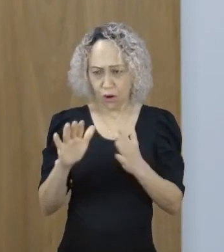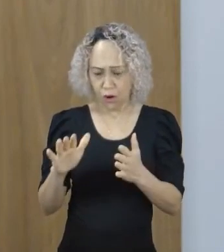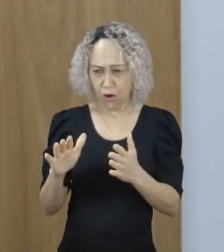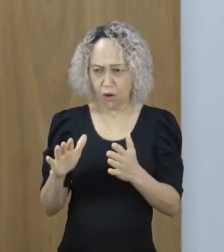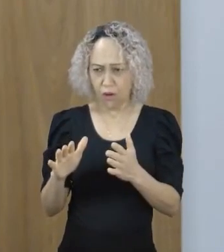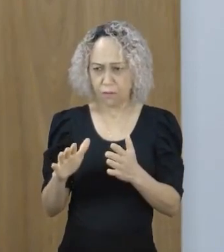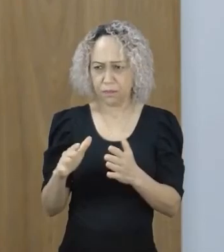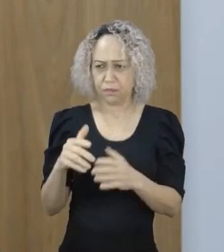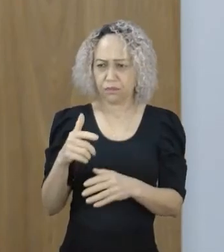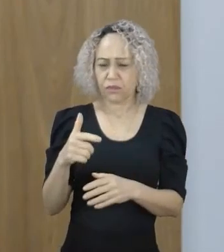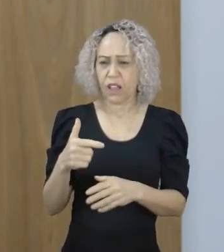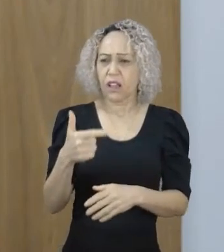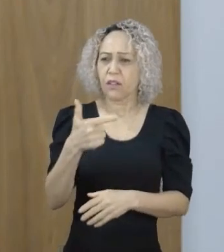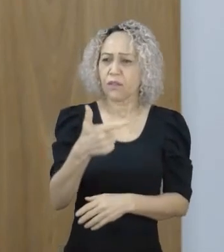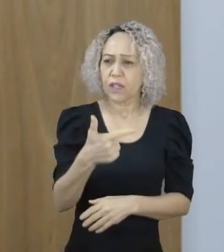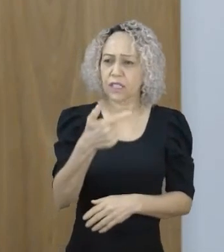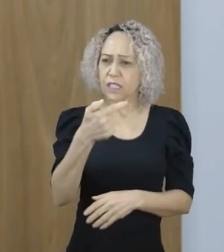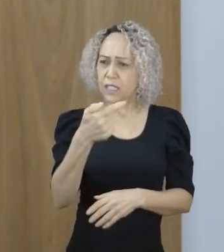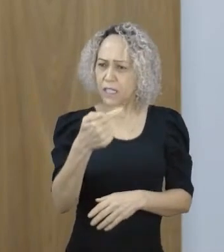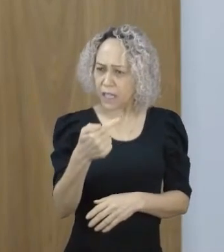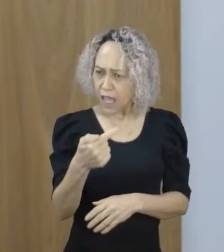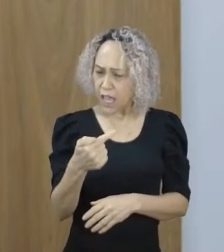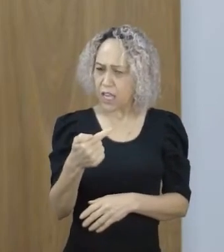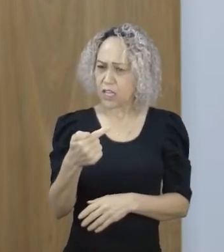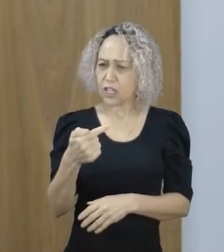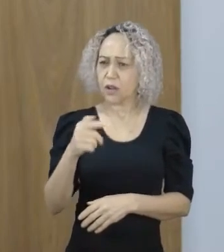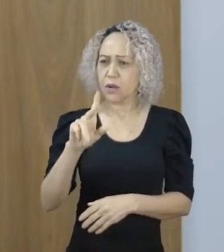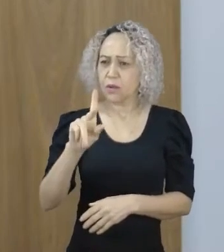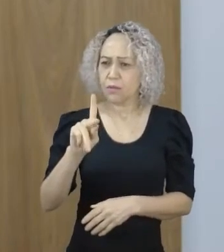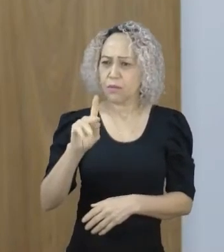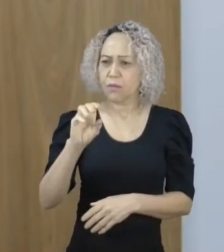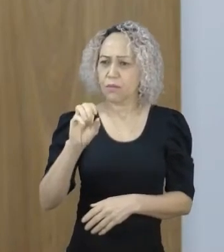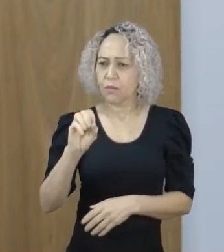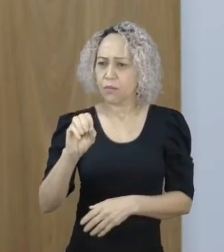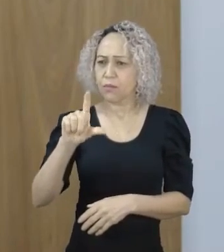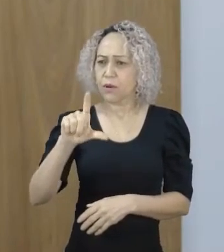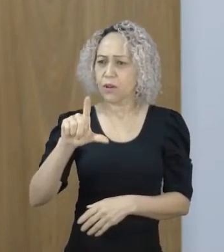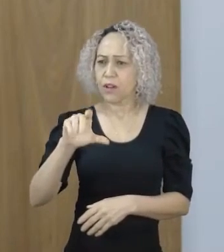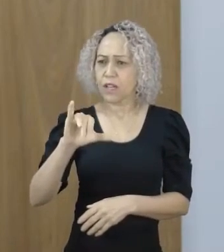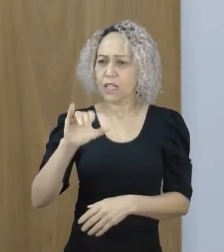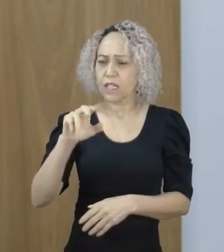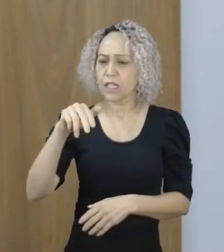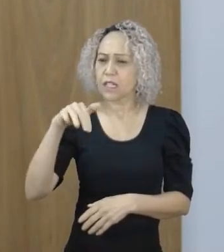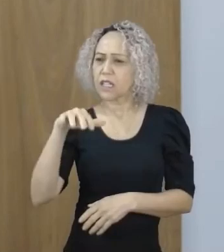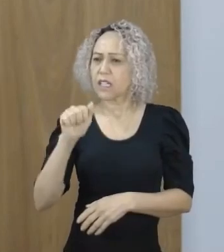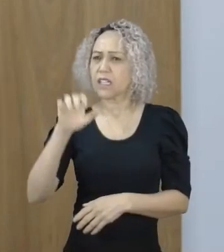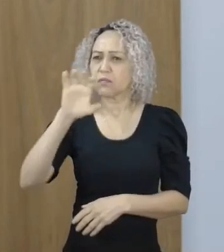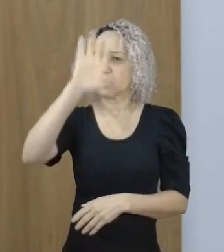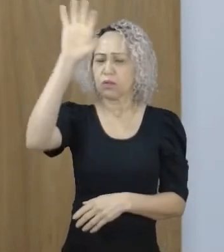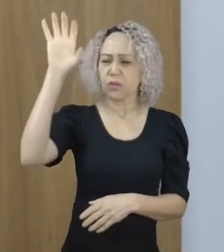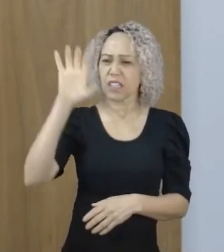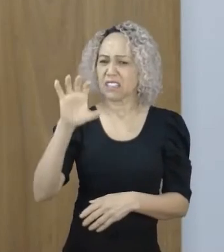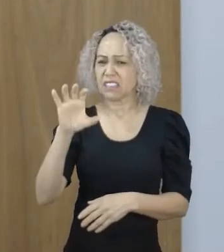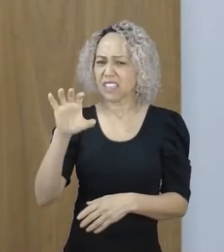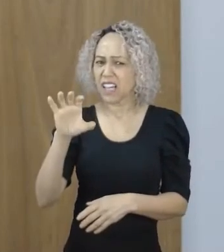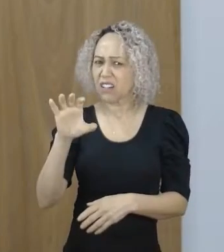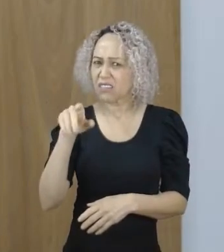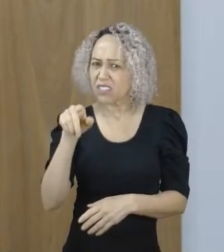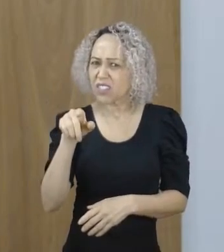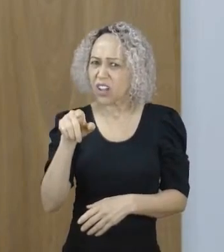policlínicas regionais, grandes serviços ambulatoriais de diagnóstico, funcionando apenas com a participação de Estado e